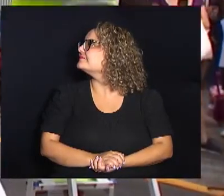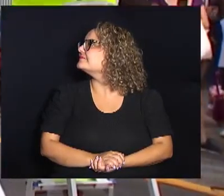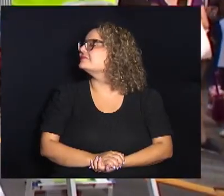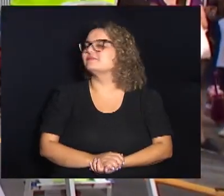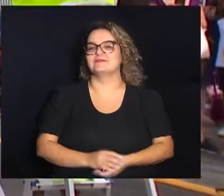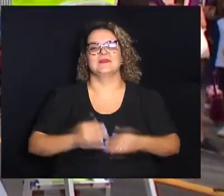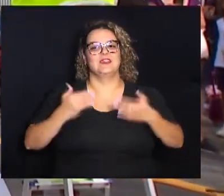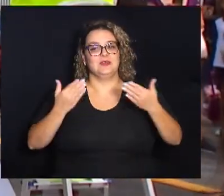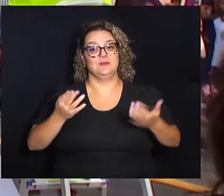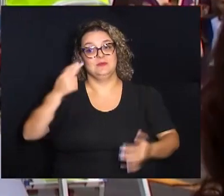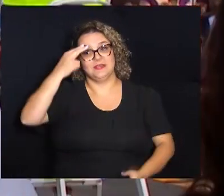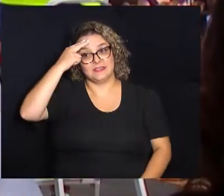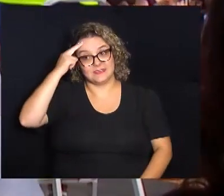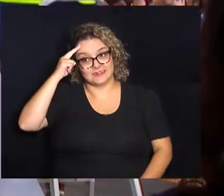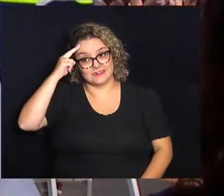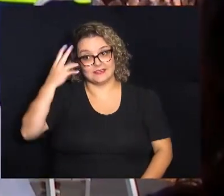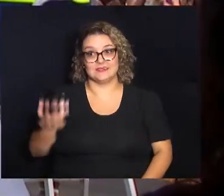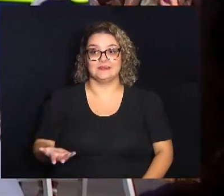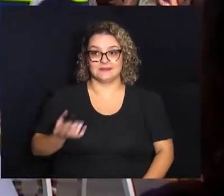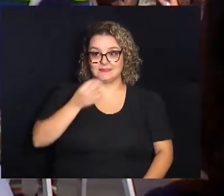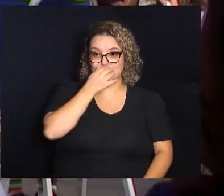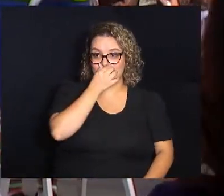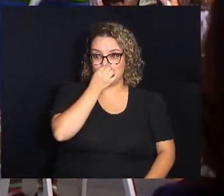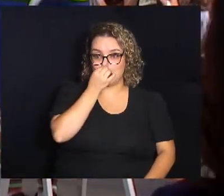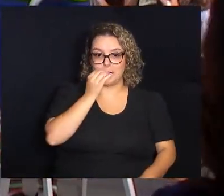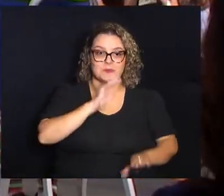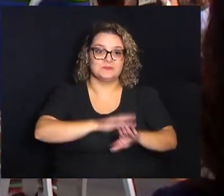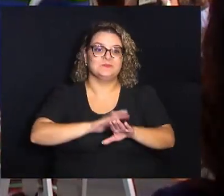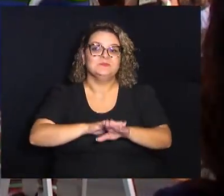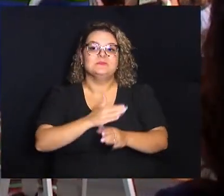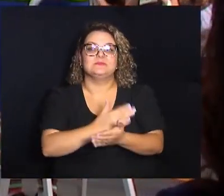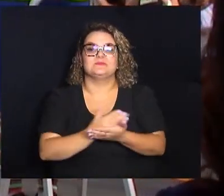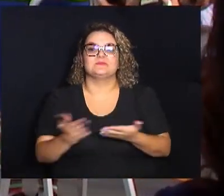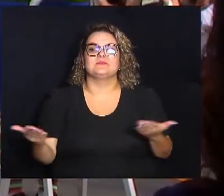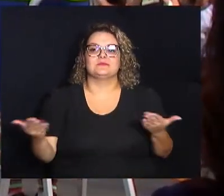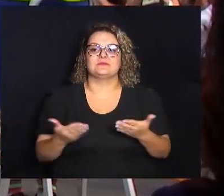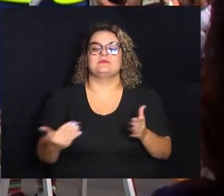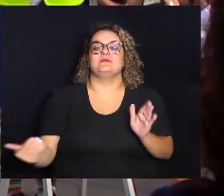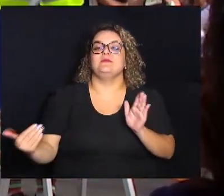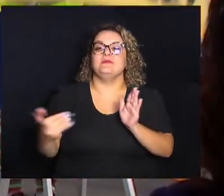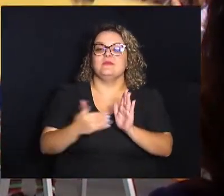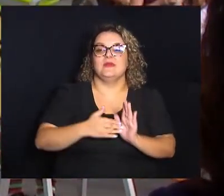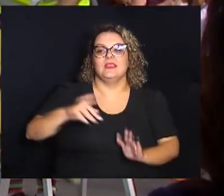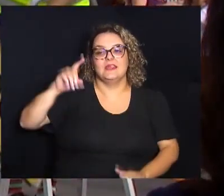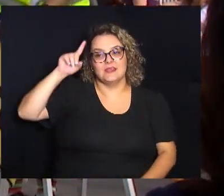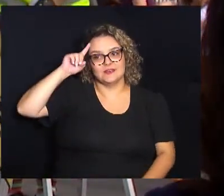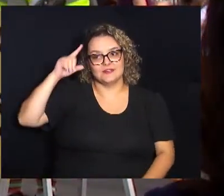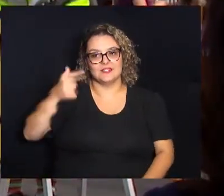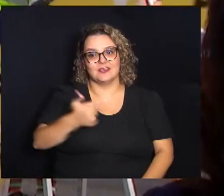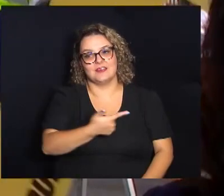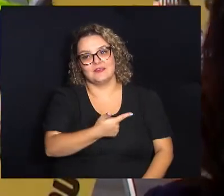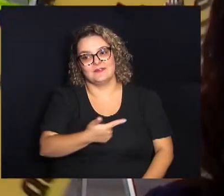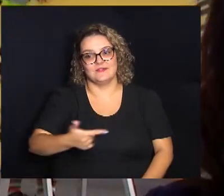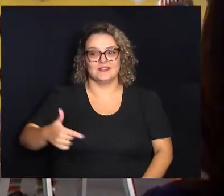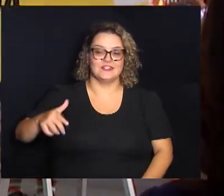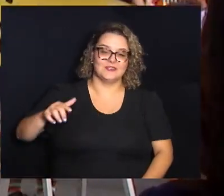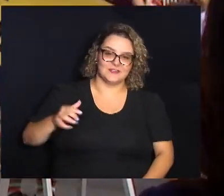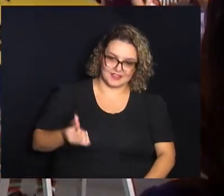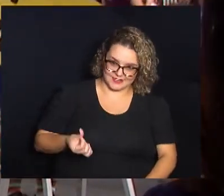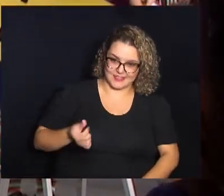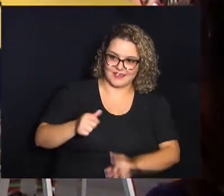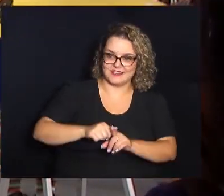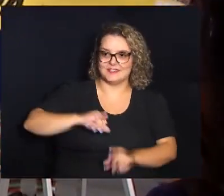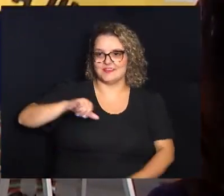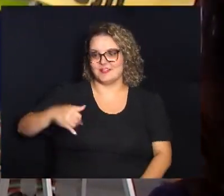Pois é, Gabriel Castro, as ações começaram hoje e vão até o dia 26 de janeiro. Como